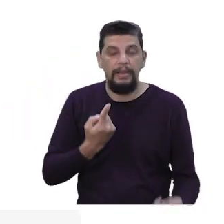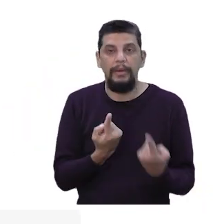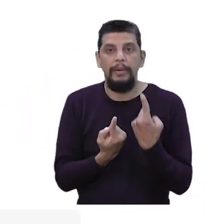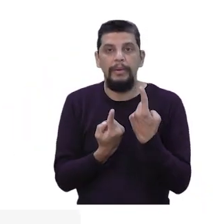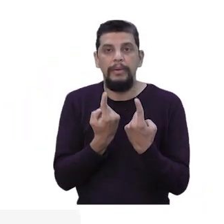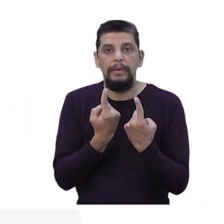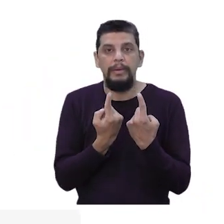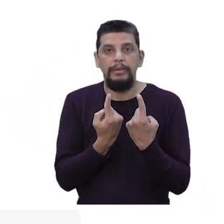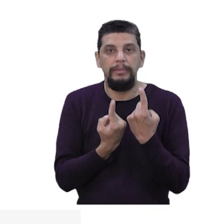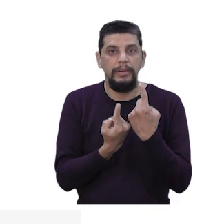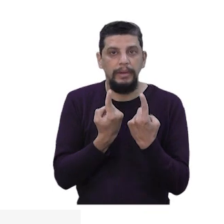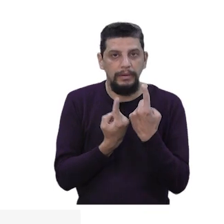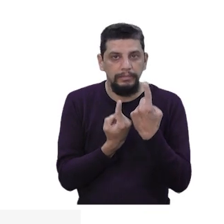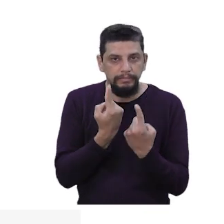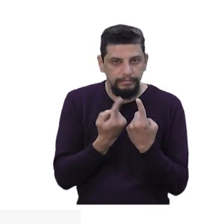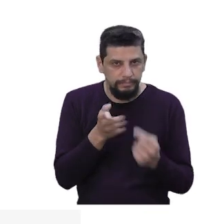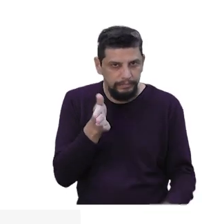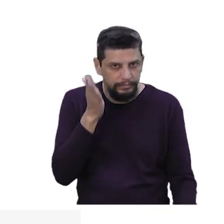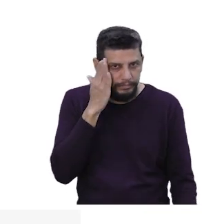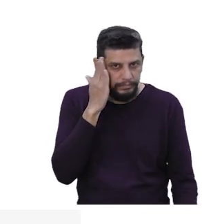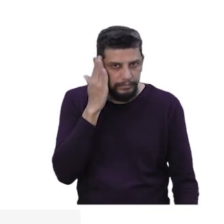uma imagem.